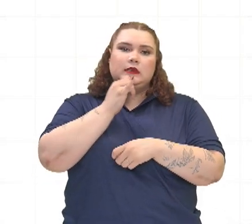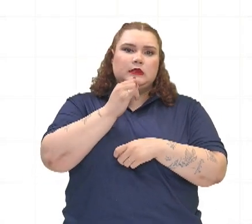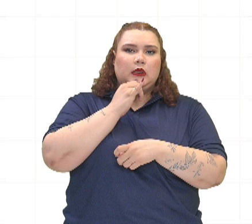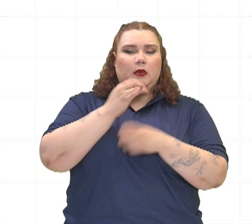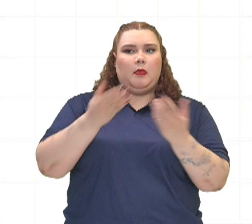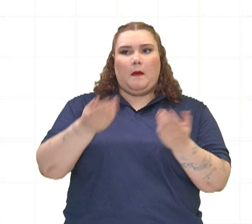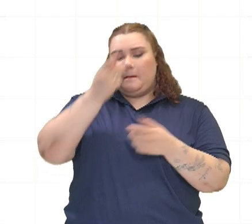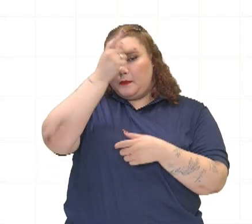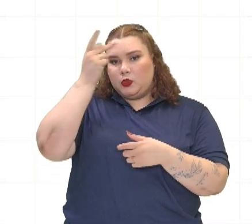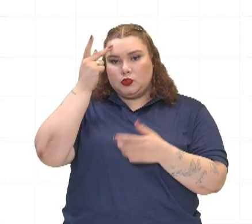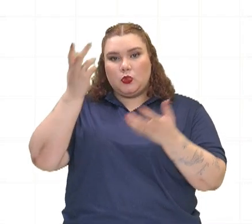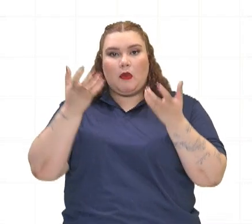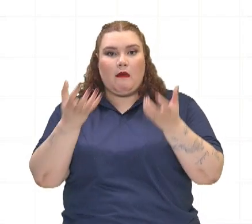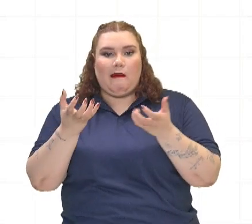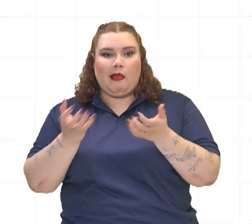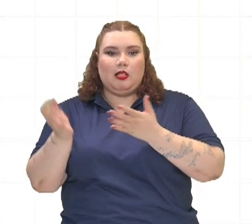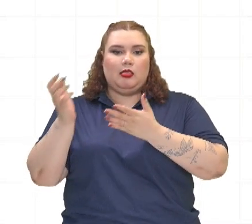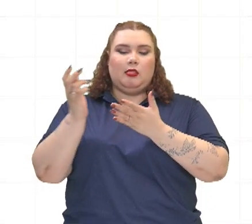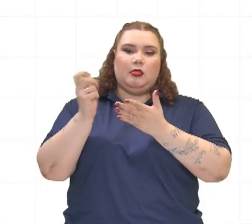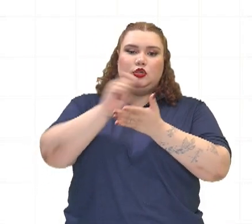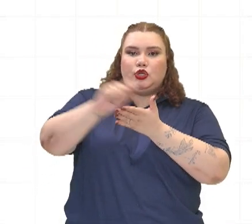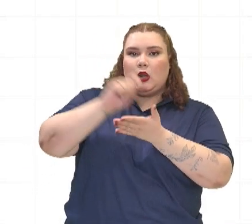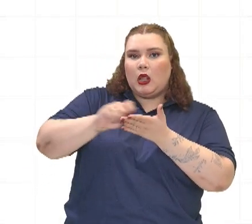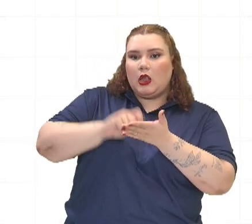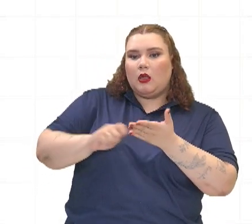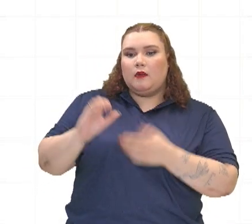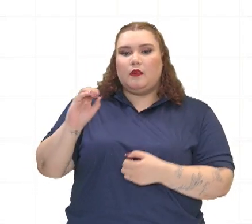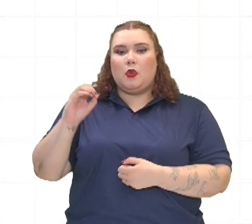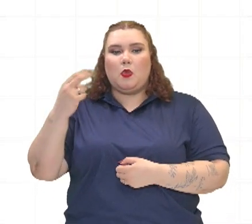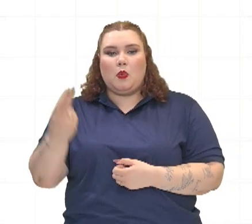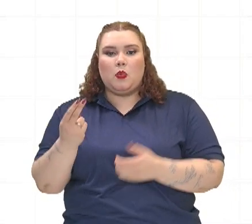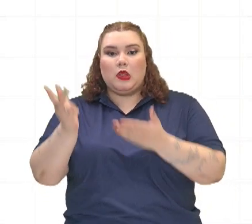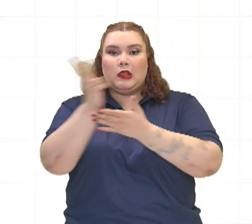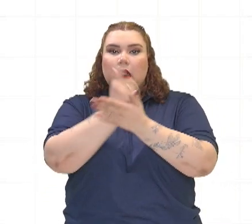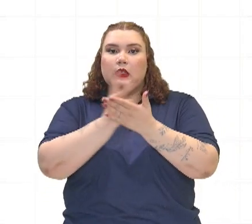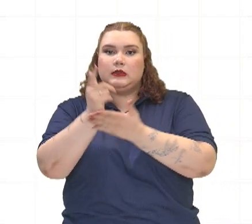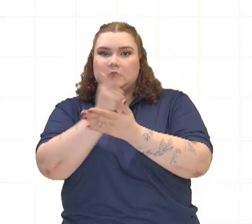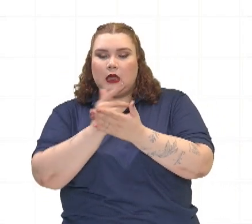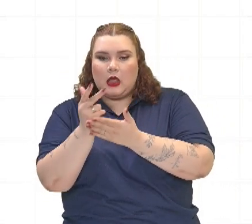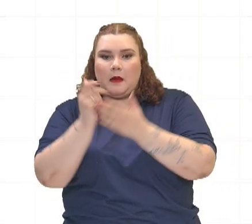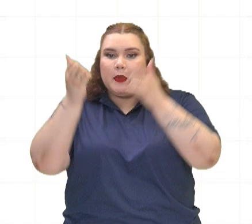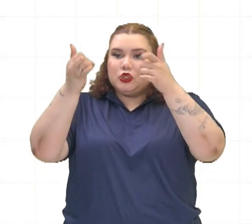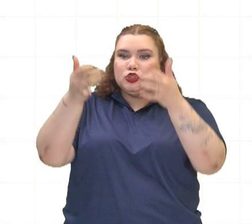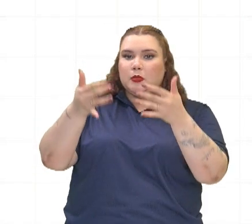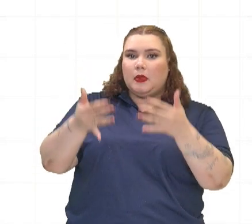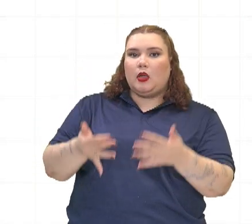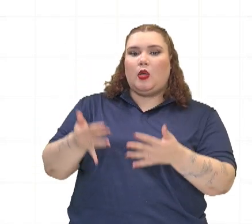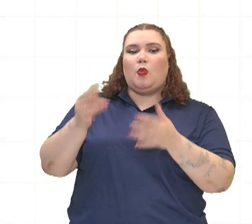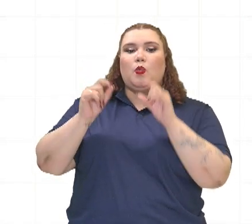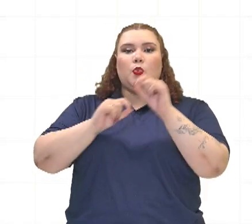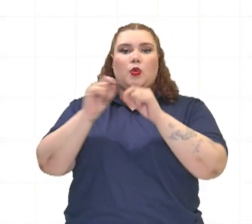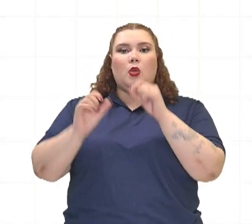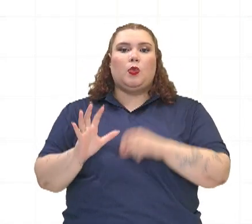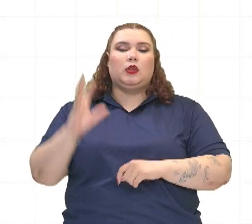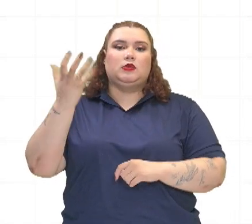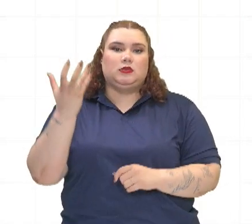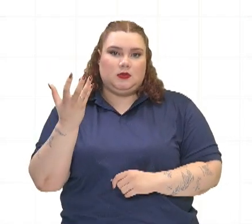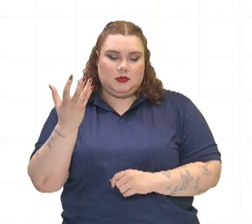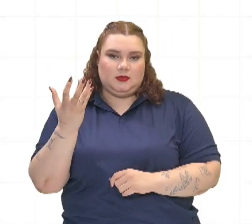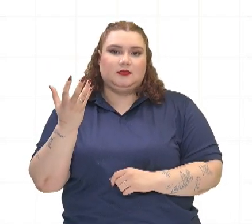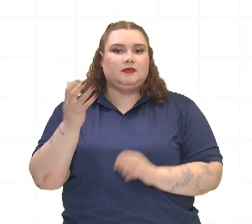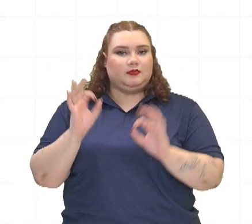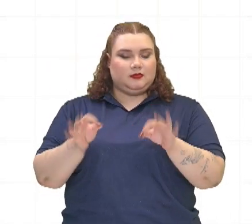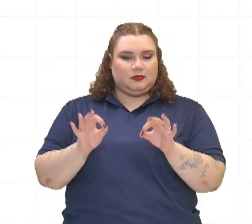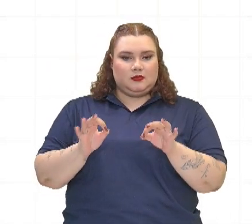como quando alguém decide escrever ou desenhar algo para contar aos outros o que aconteceu. Então